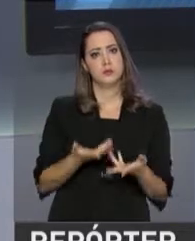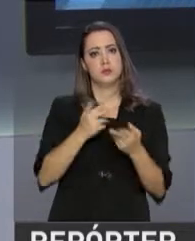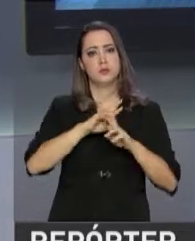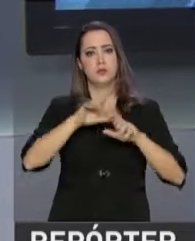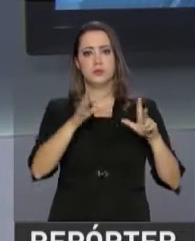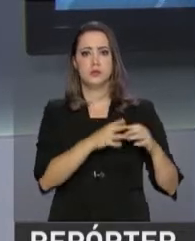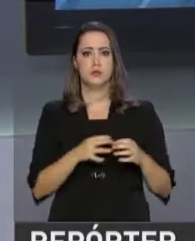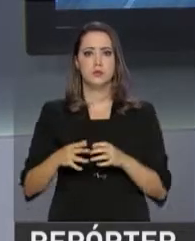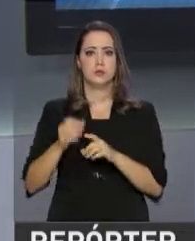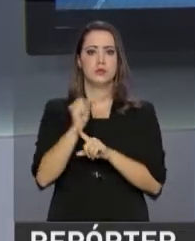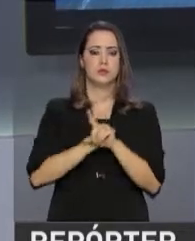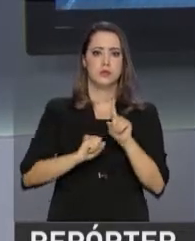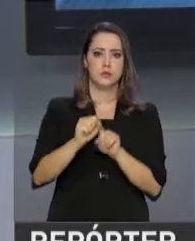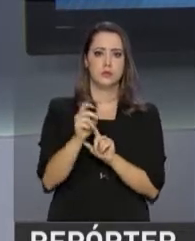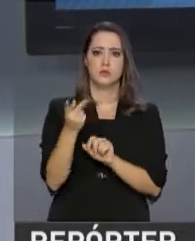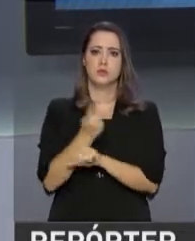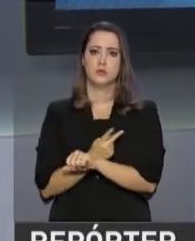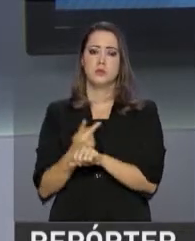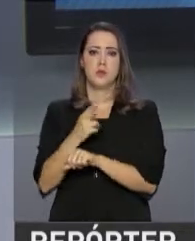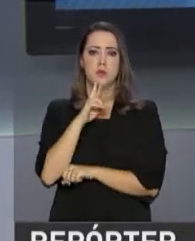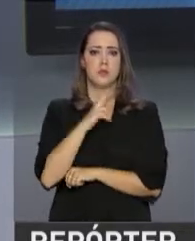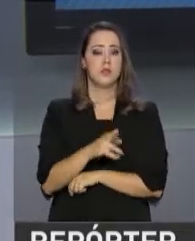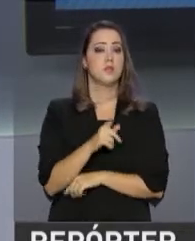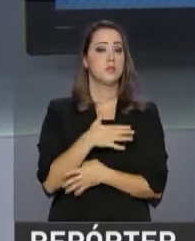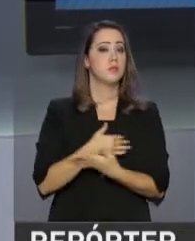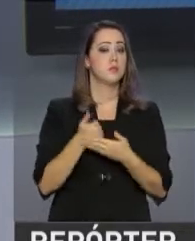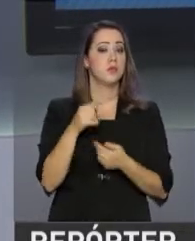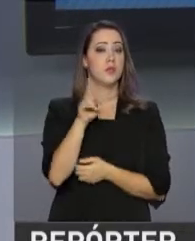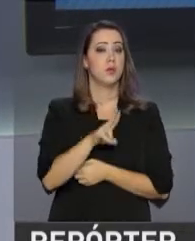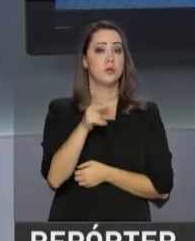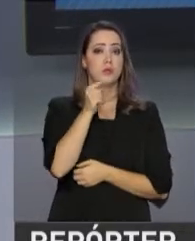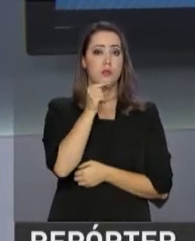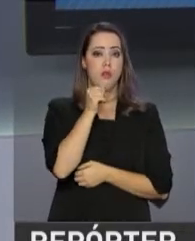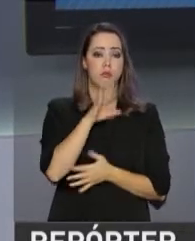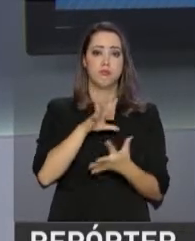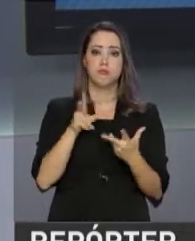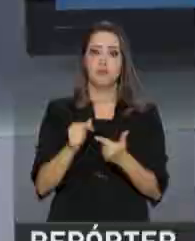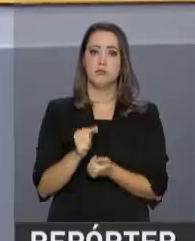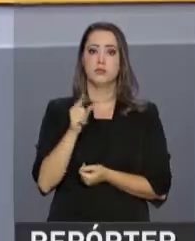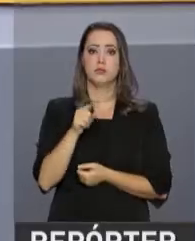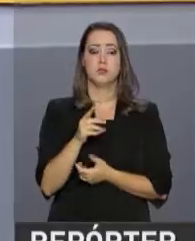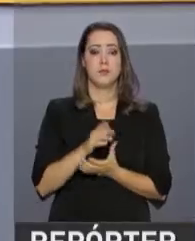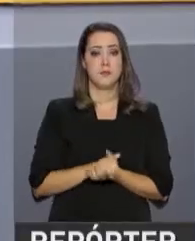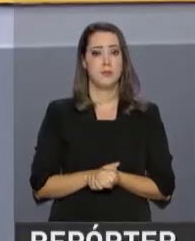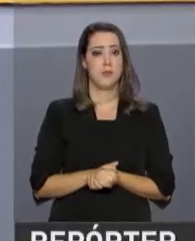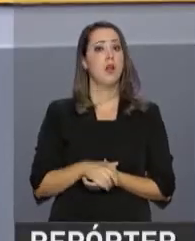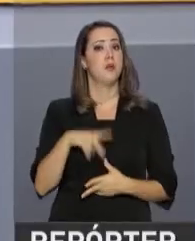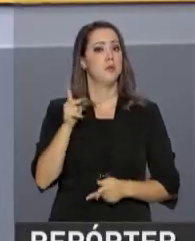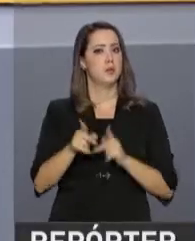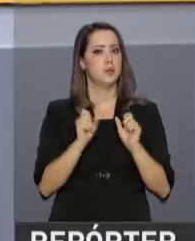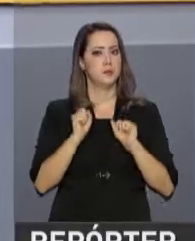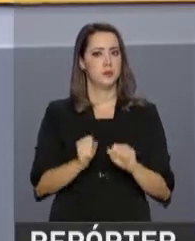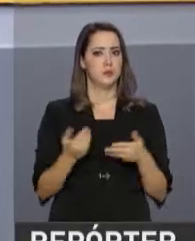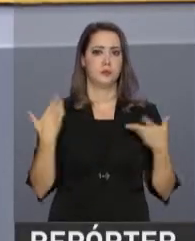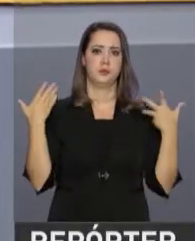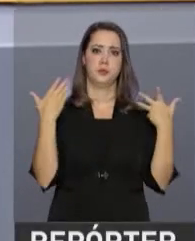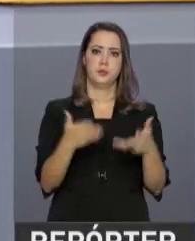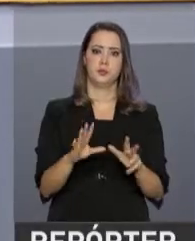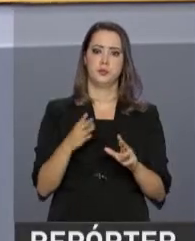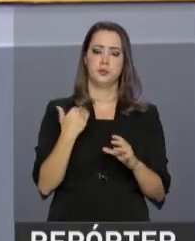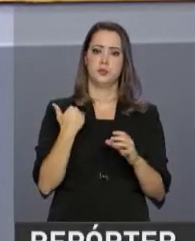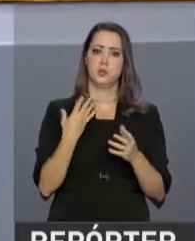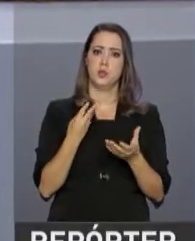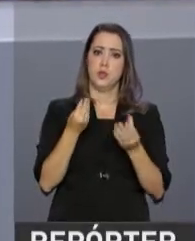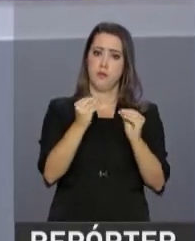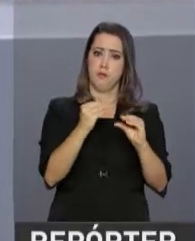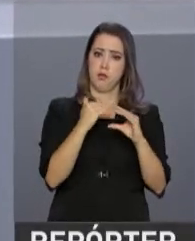da sociedade em busca de soluções para melhor utilização da água no planeta ea população pode participar com o envio